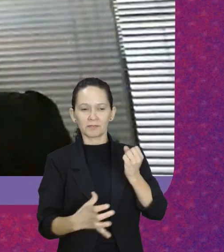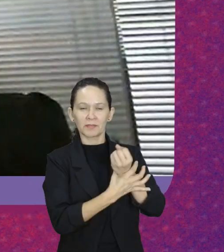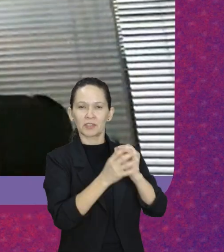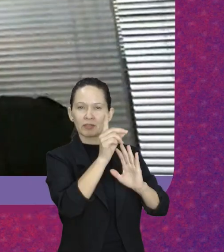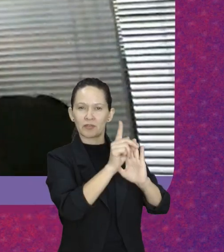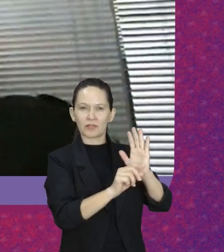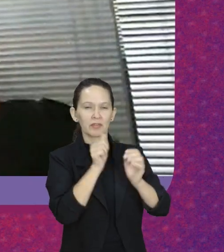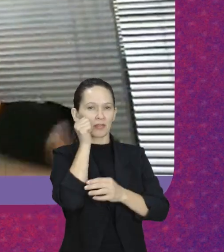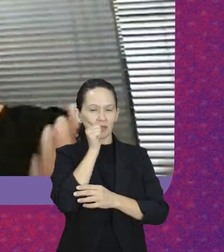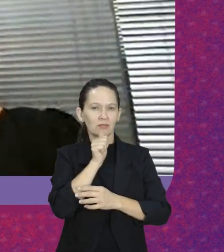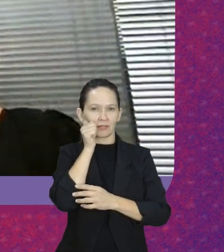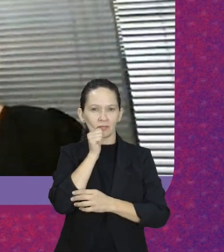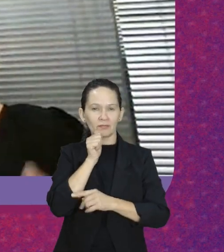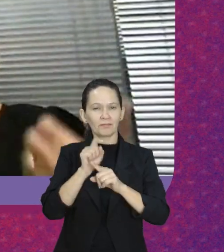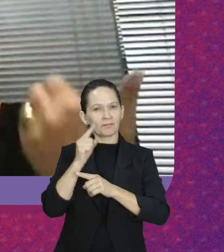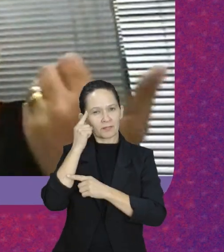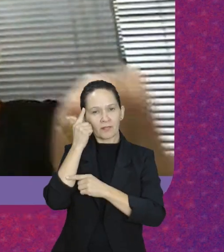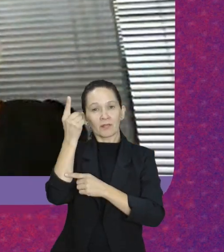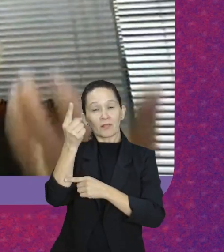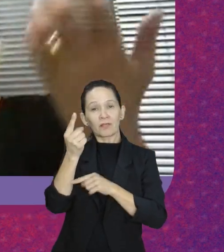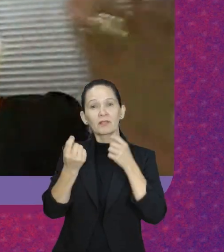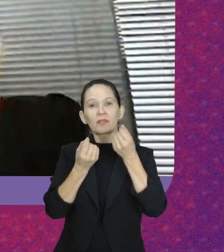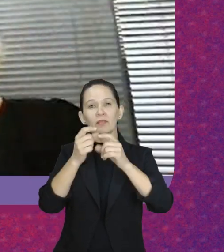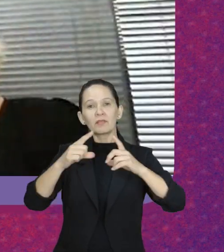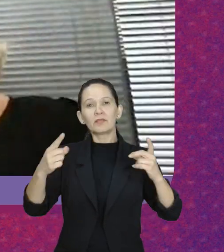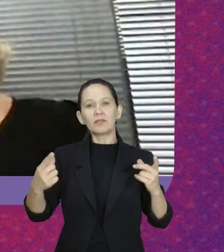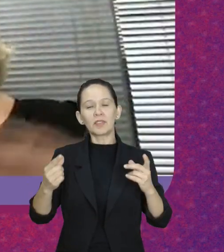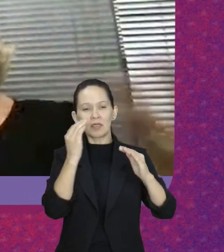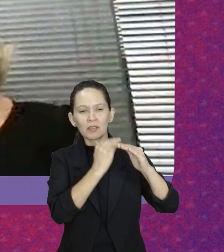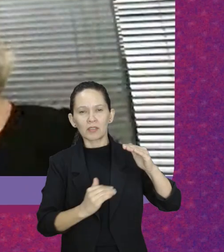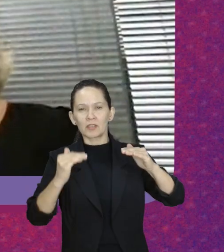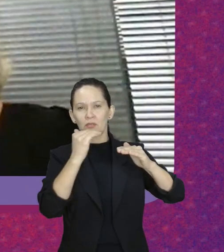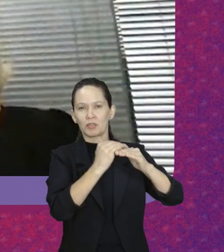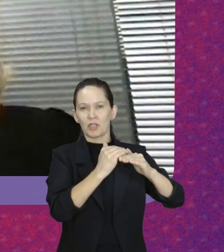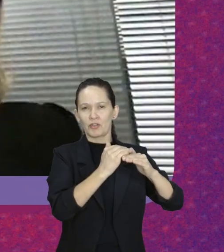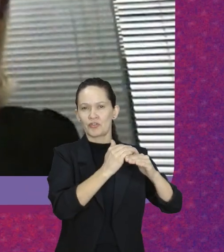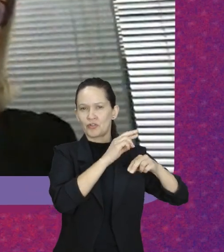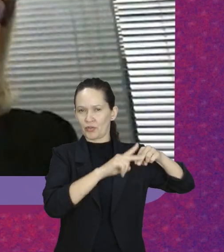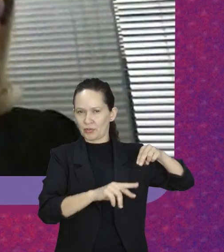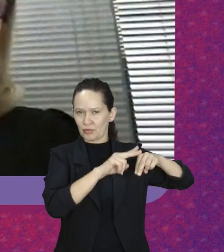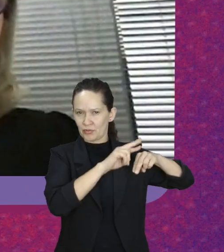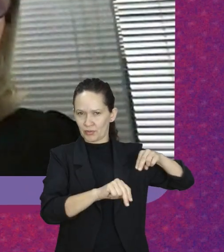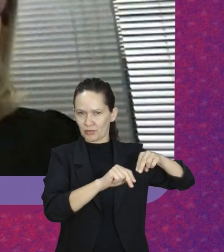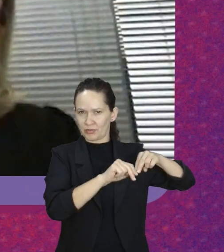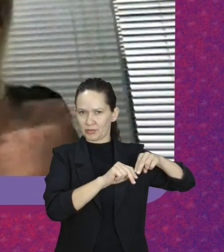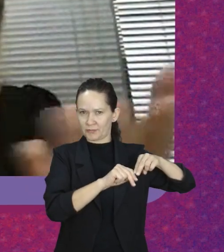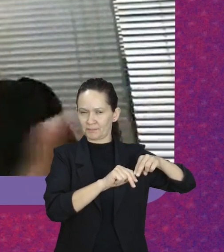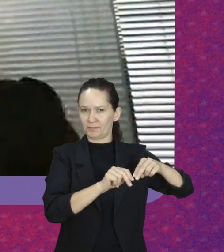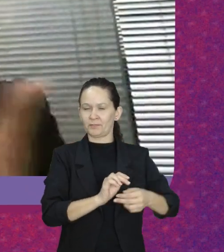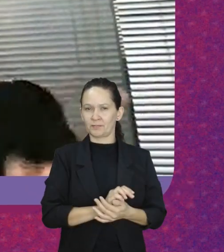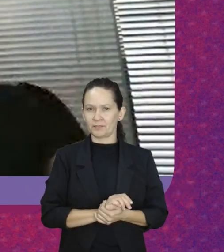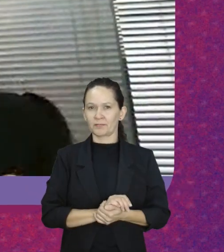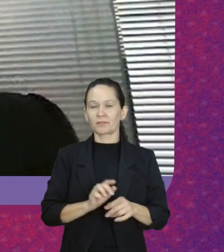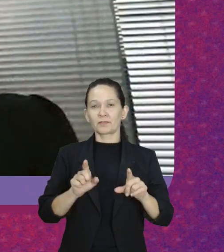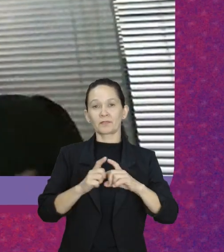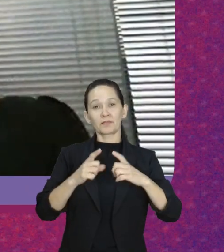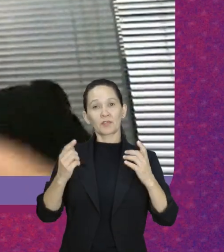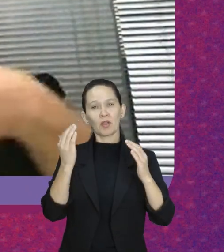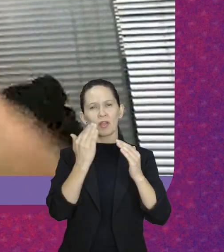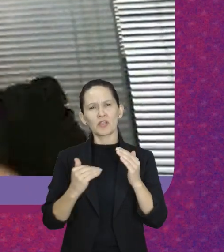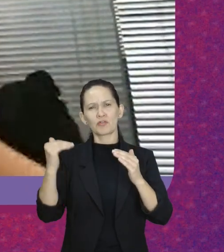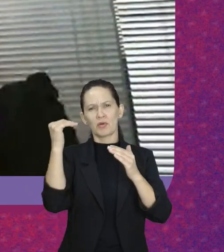do direito da mulher, pensar, né, numa maior equidade entre gêneros, e uma maior